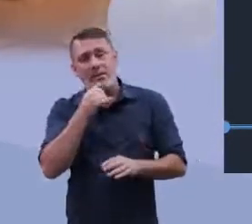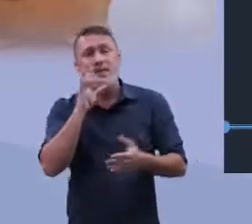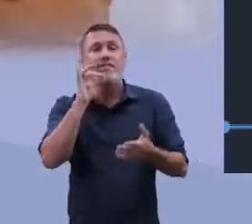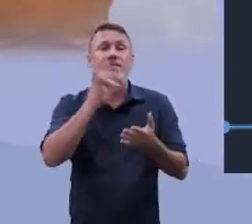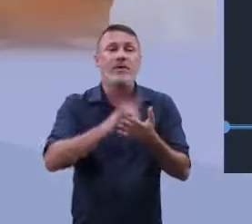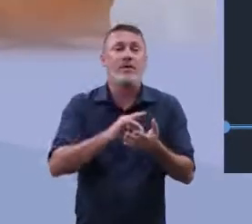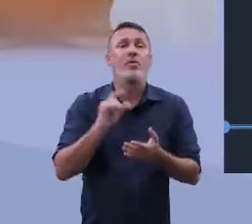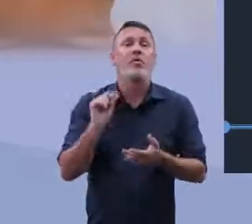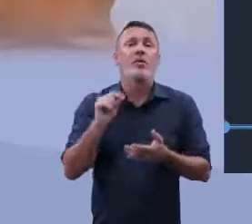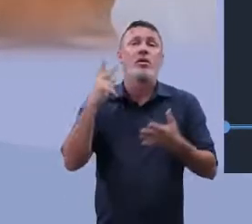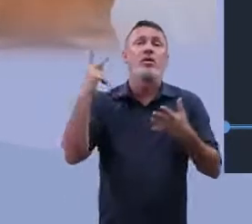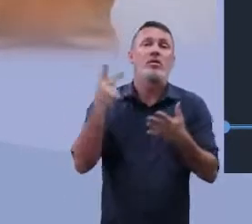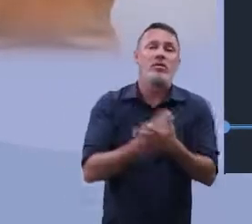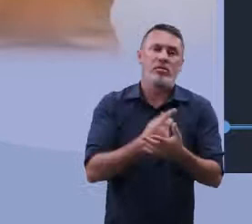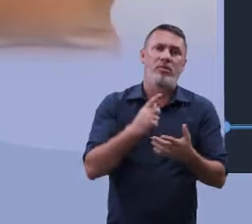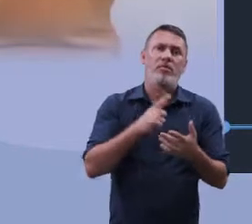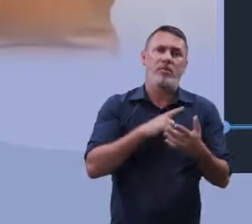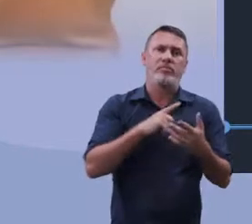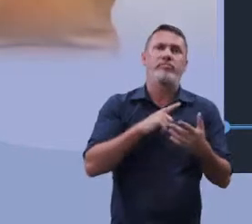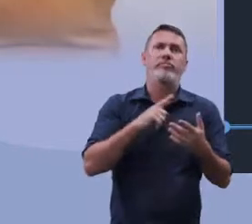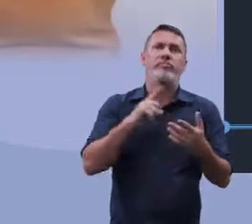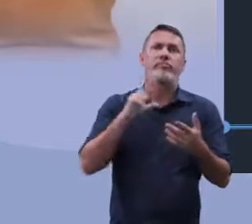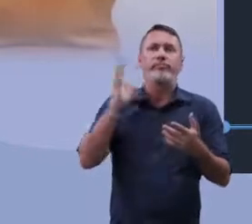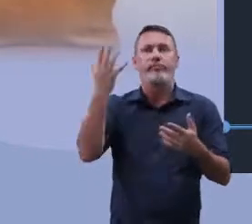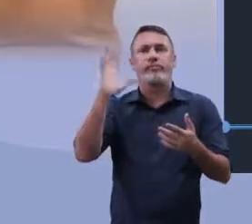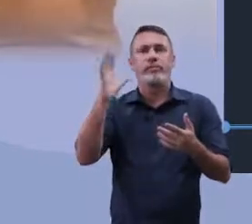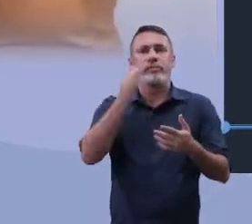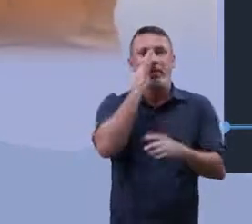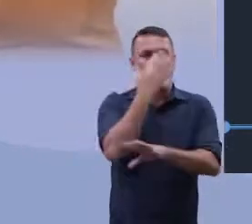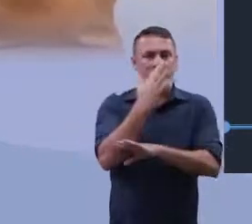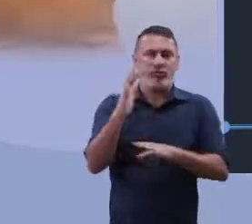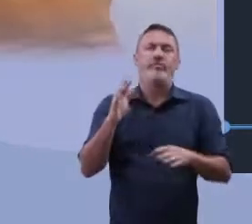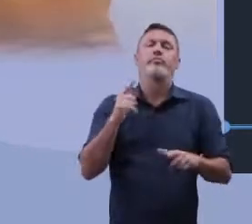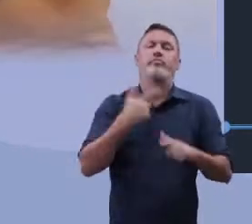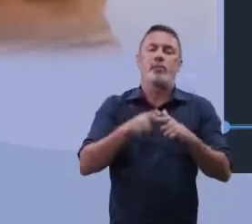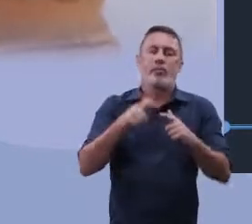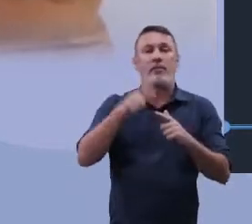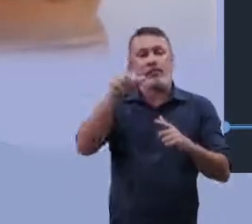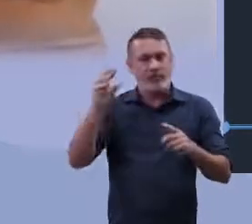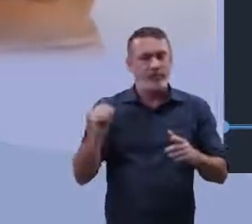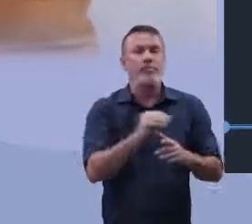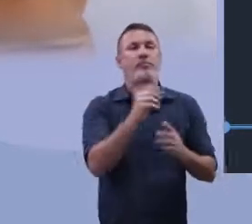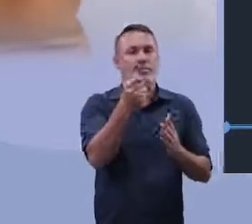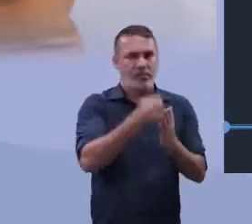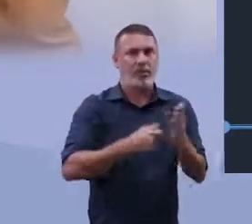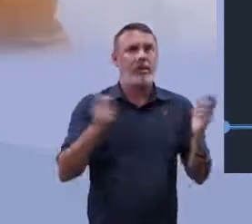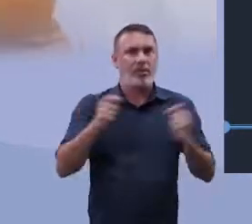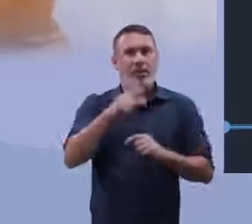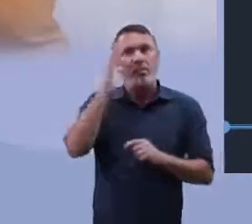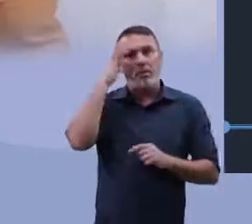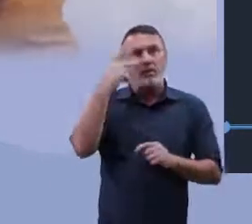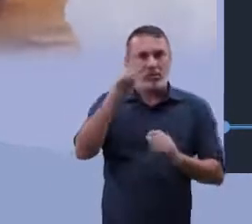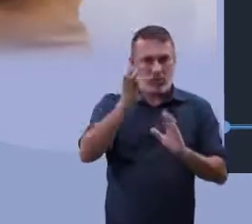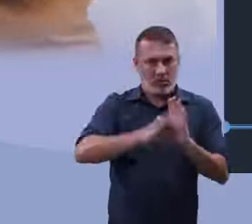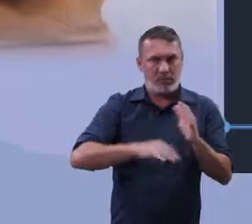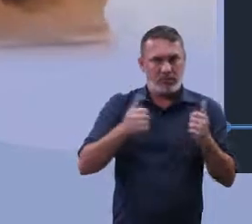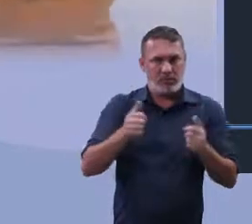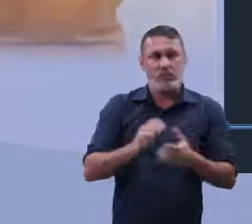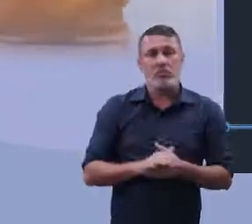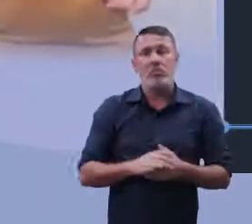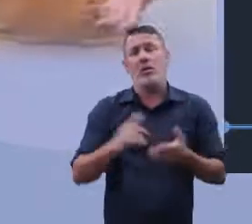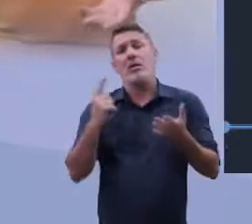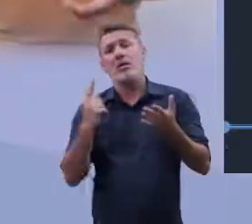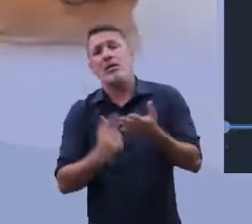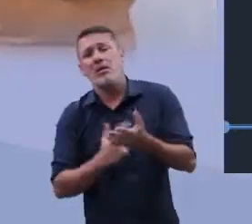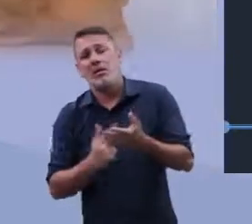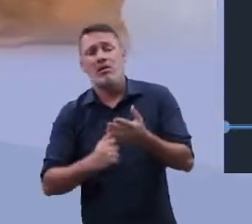está na realidade e na realidade ela tem transtornos ambientais. Aí você faz uma jogada na sua redação e começa a pensar no seu texto.